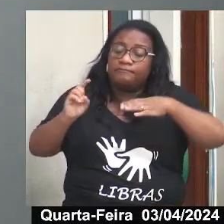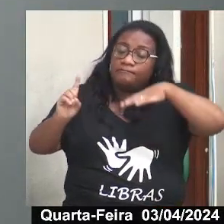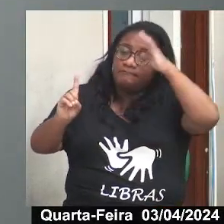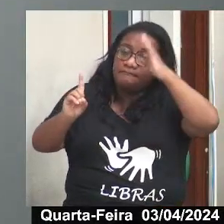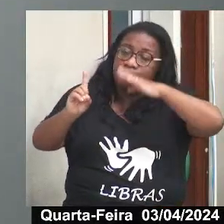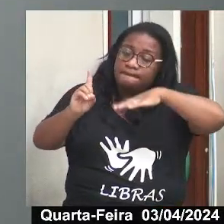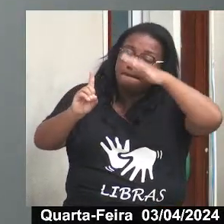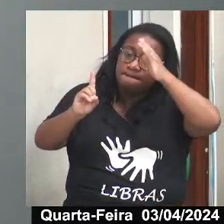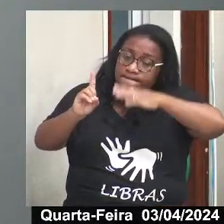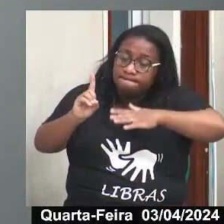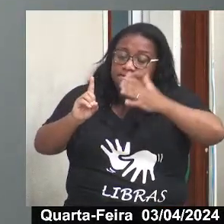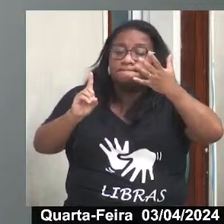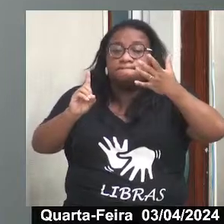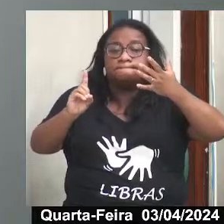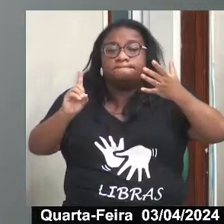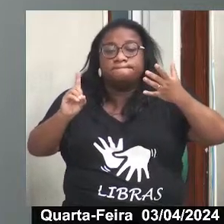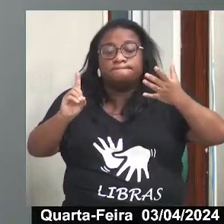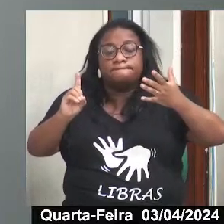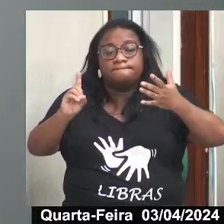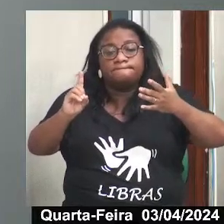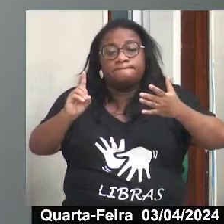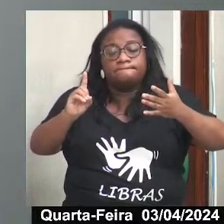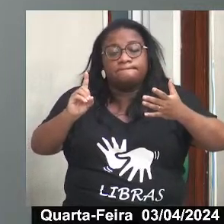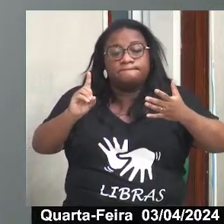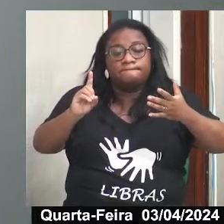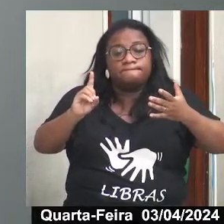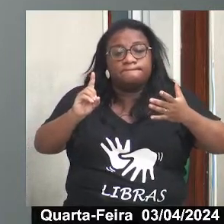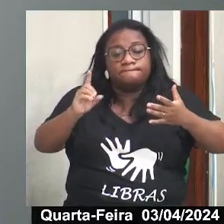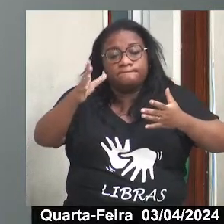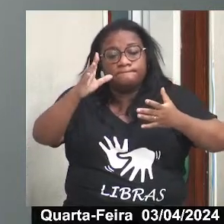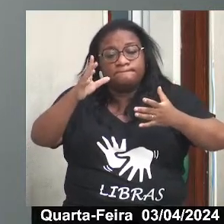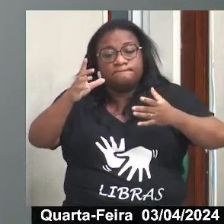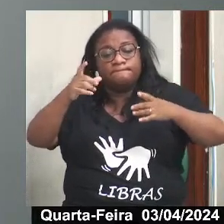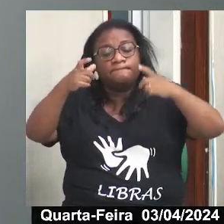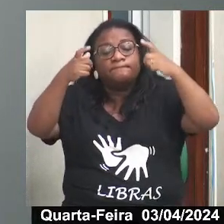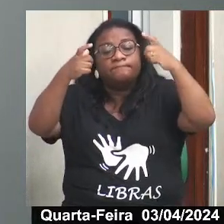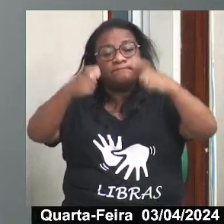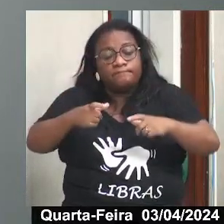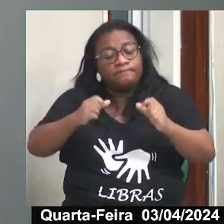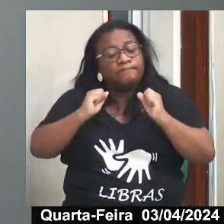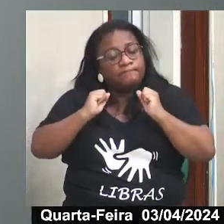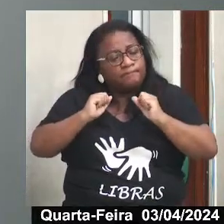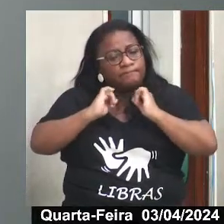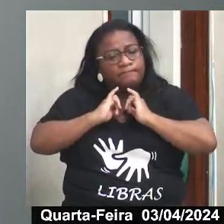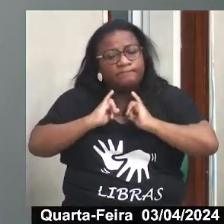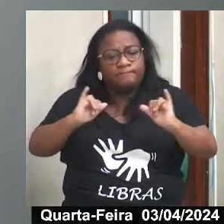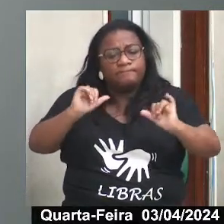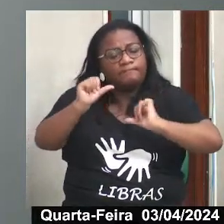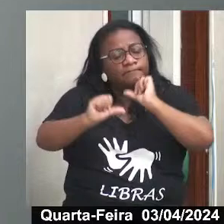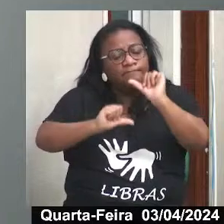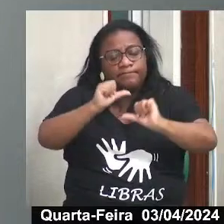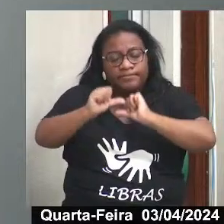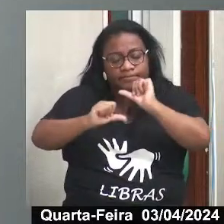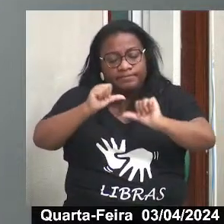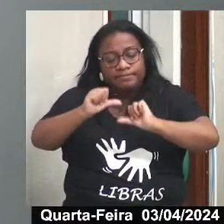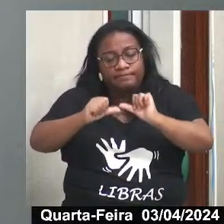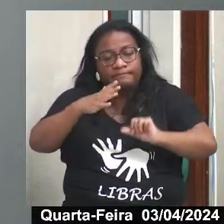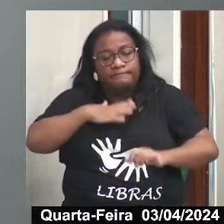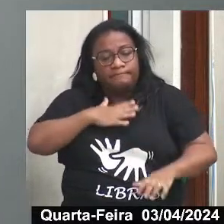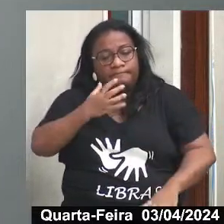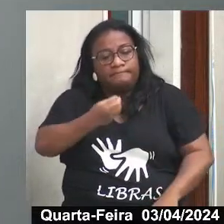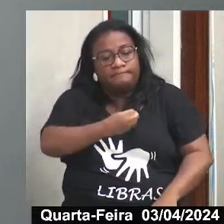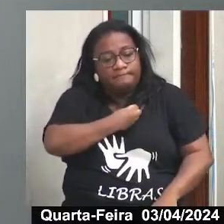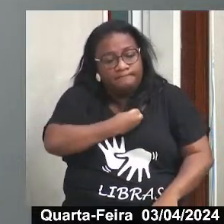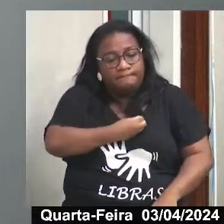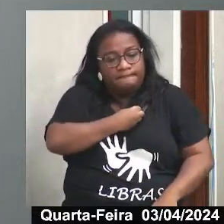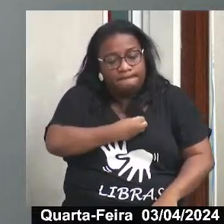uma homenagem. Uma homenagem a uma instituição que eu posso dizer com toda a tranquilidade que transformou a minha vida